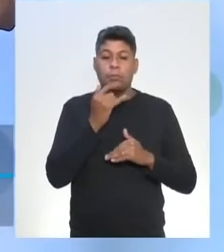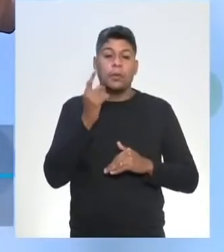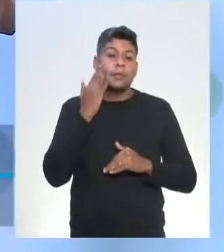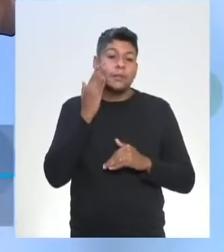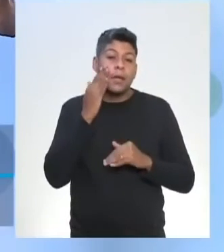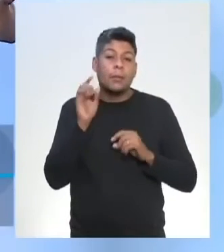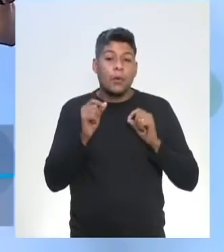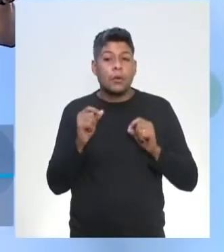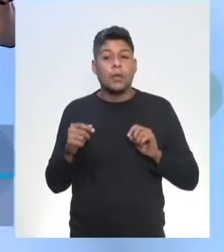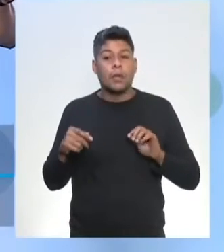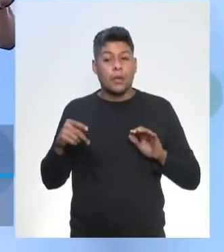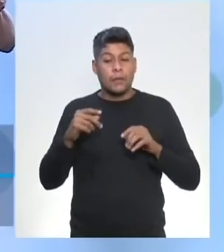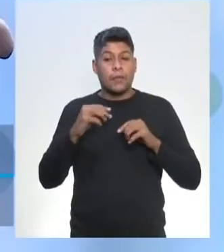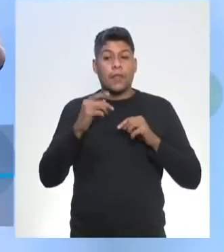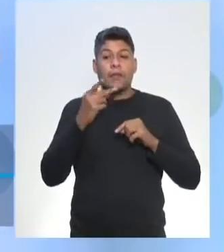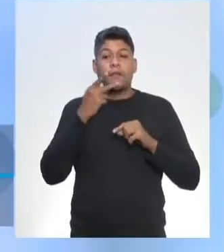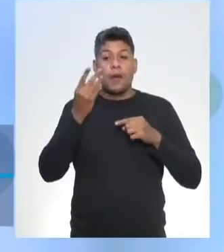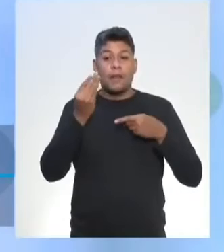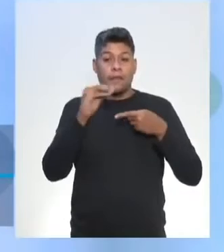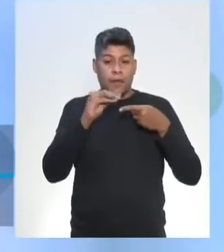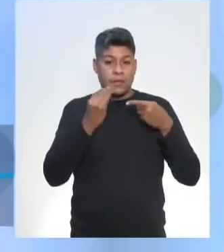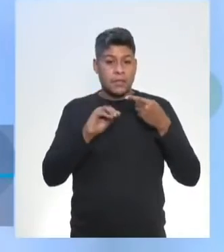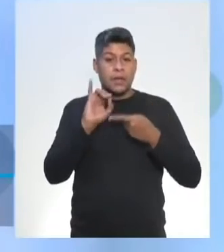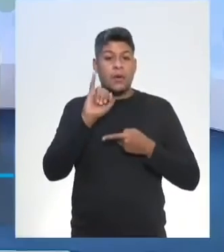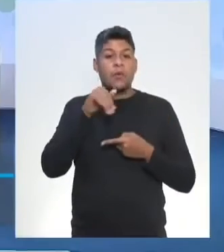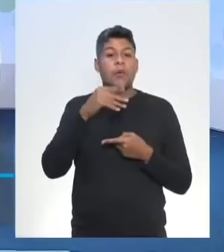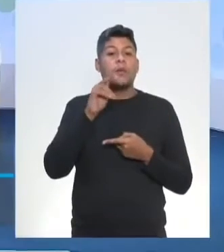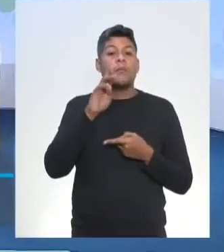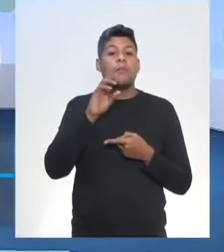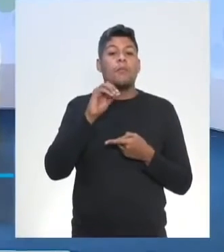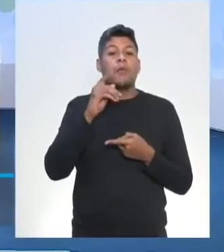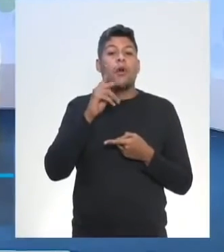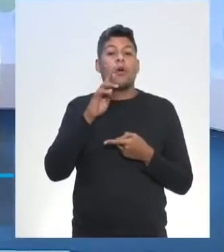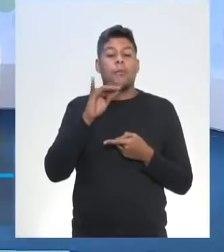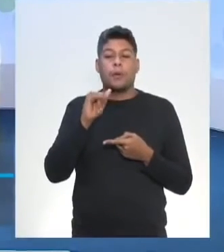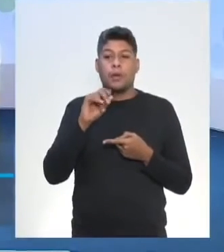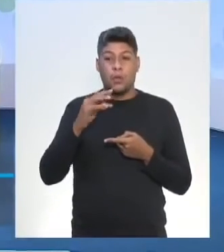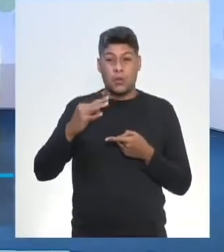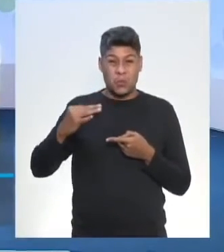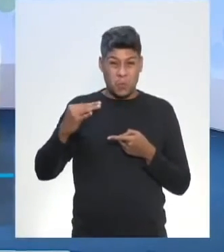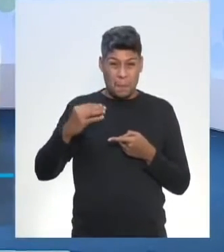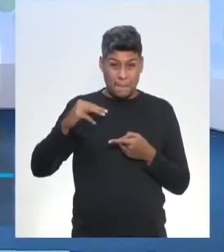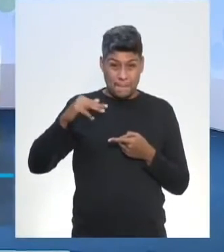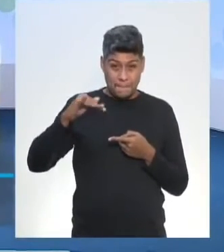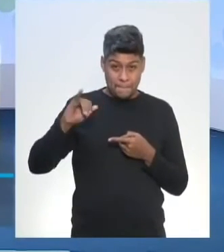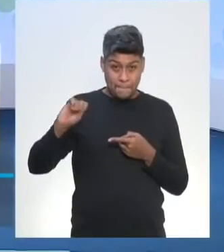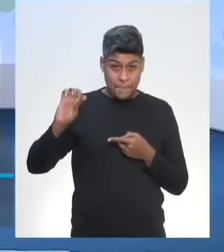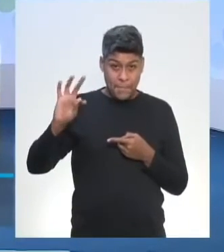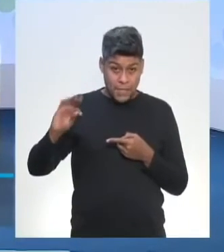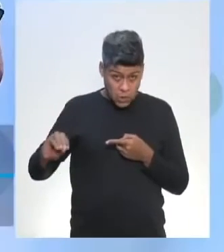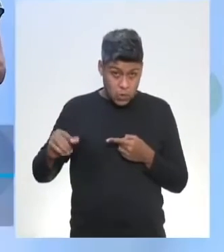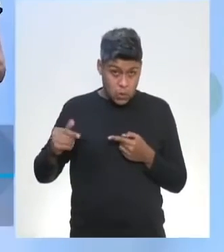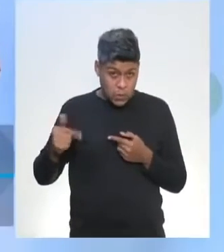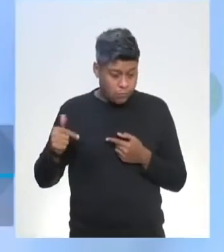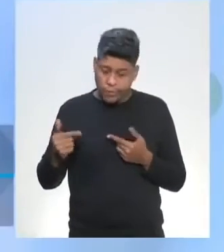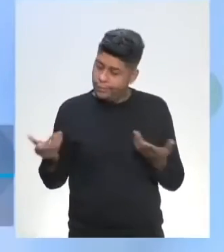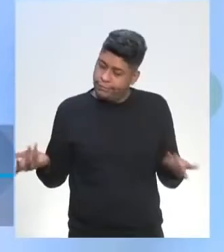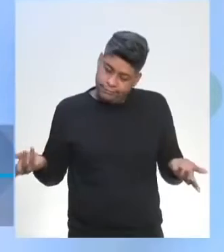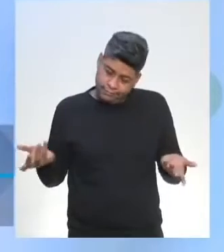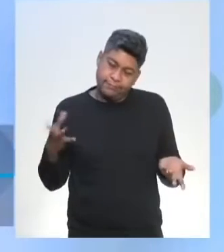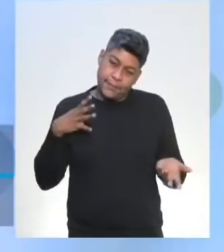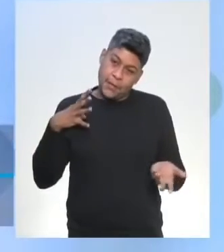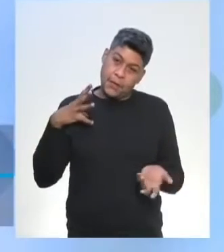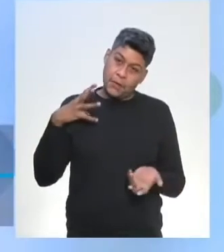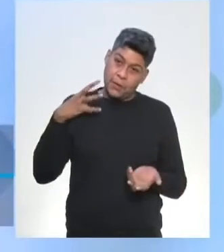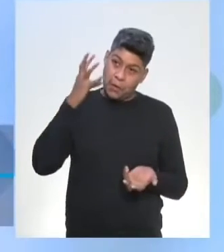retorna aquela questão que você falou da fração imprópria não tem nenhum número misto aqui né Não não é Ufa é era a ideia era